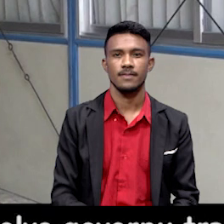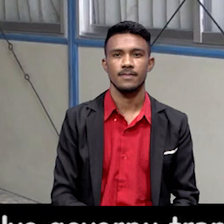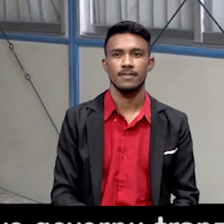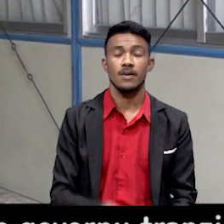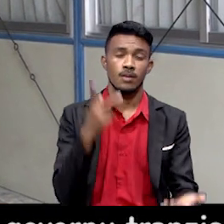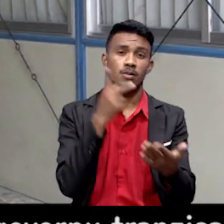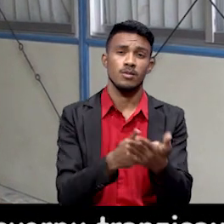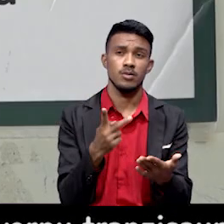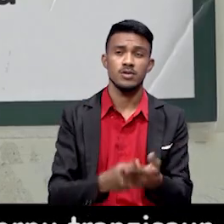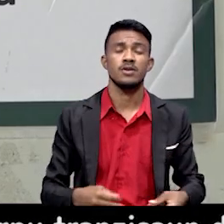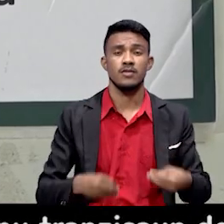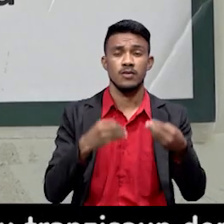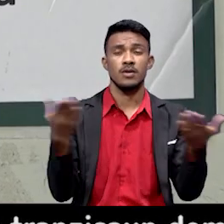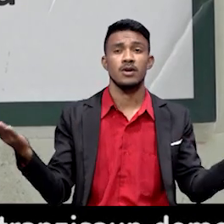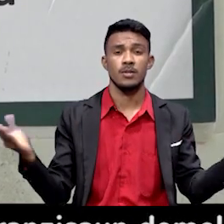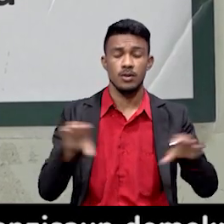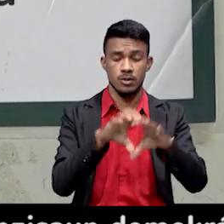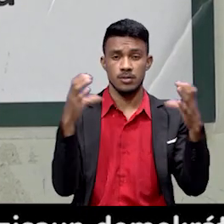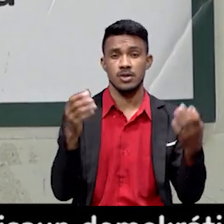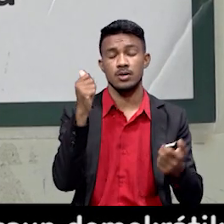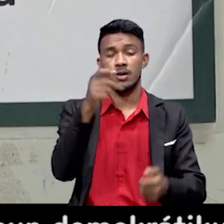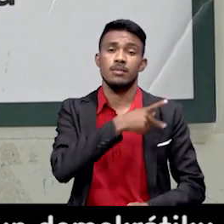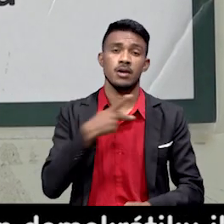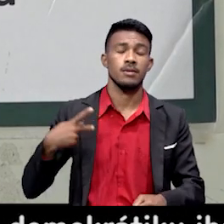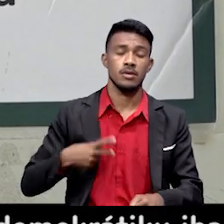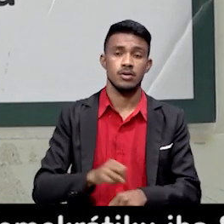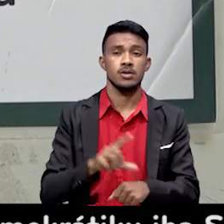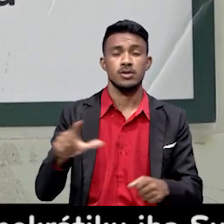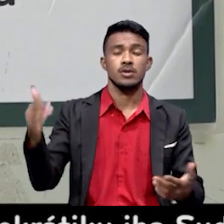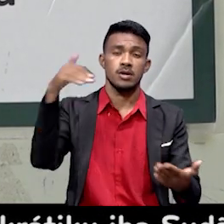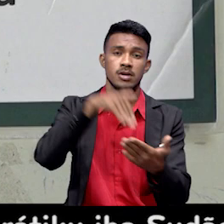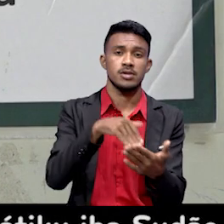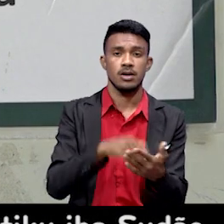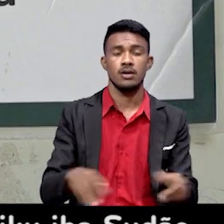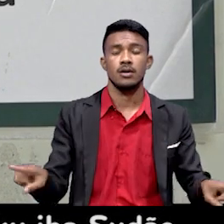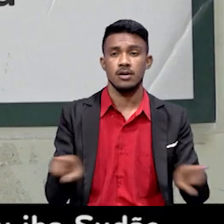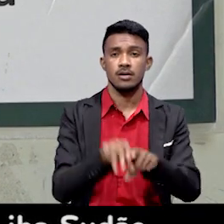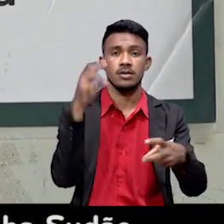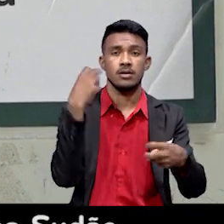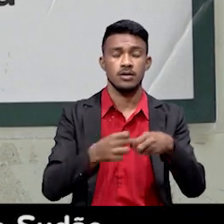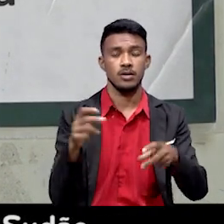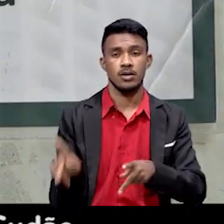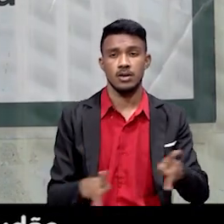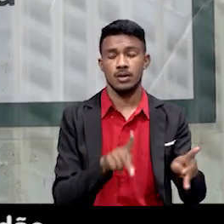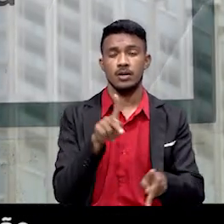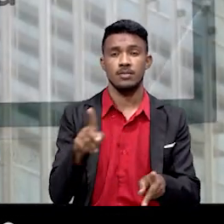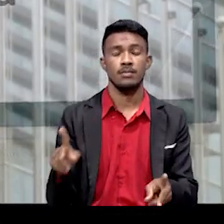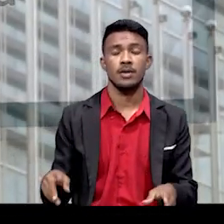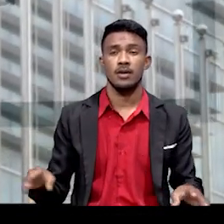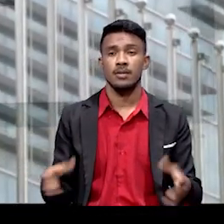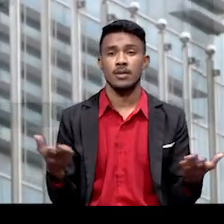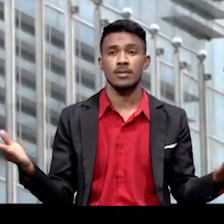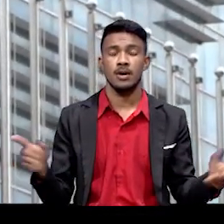Proposta alteração nebe Comissão A, Parlamento Nacional se estuda, sa lamentação ba sociedade civil tamba